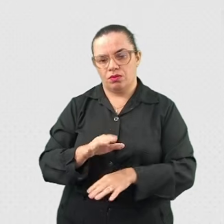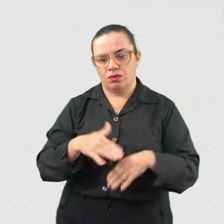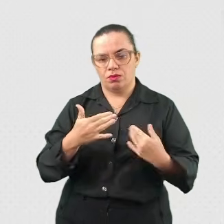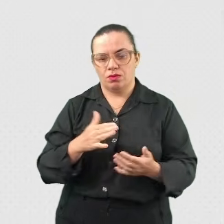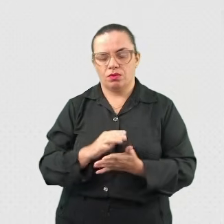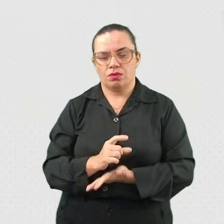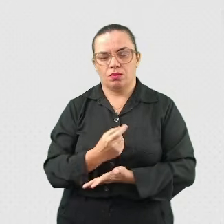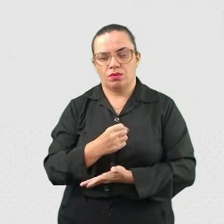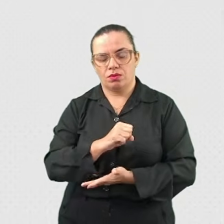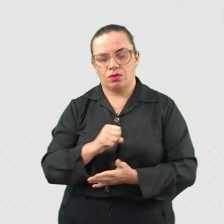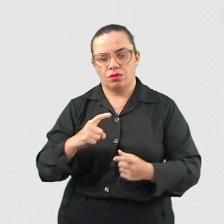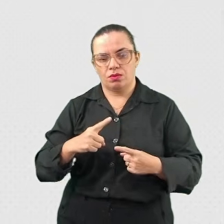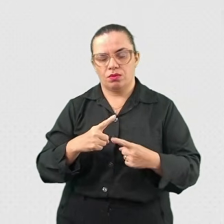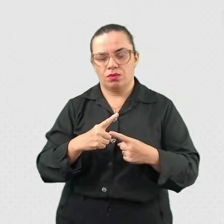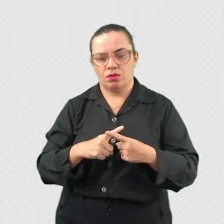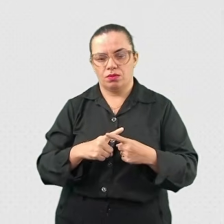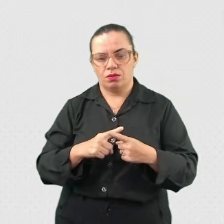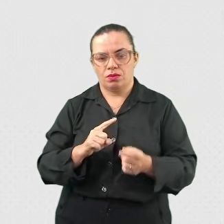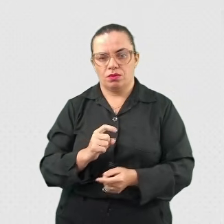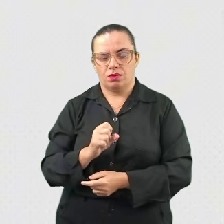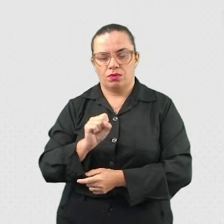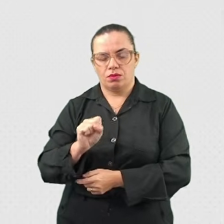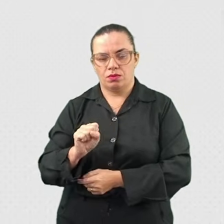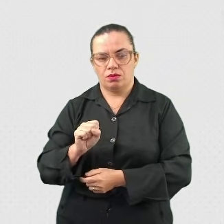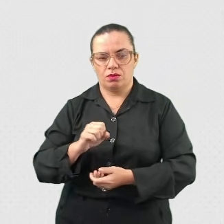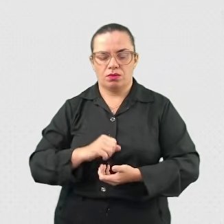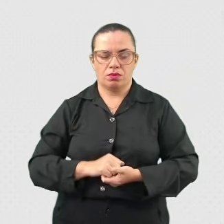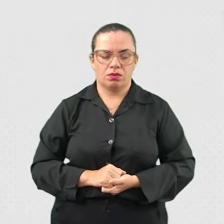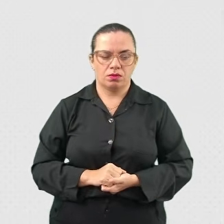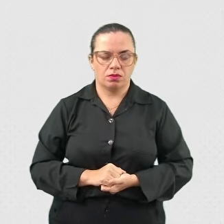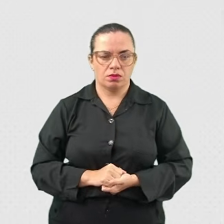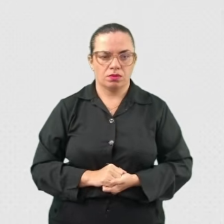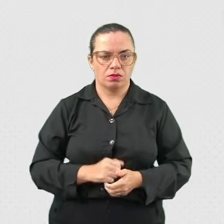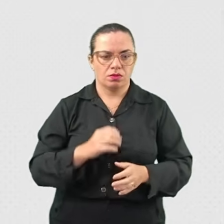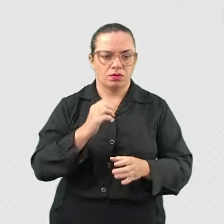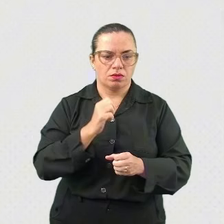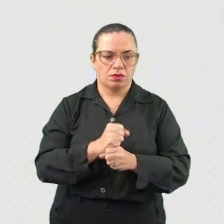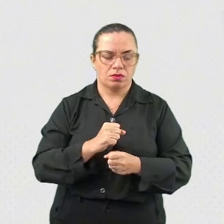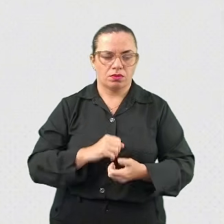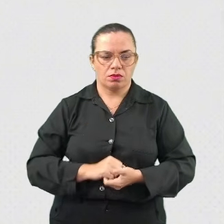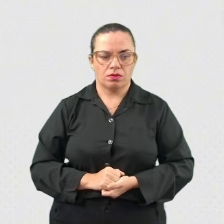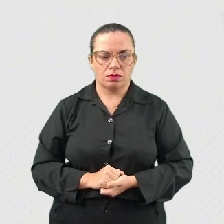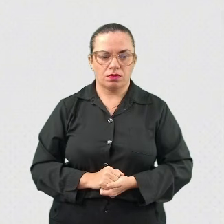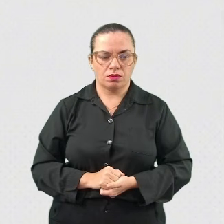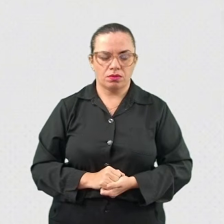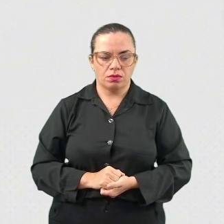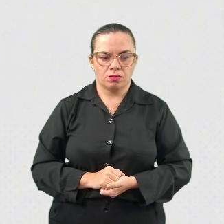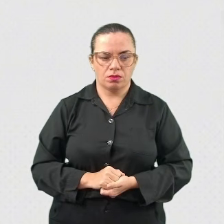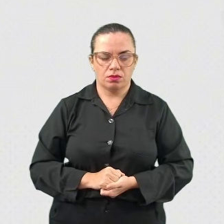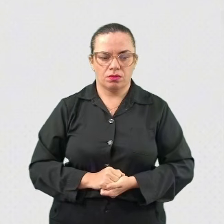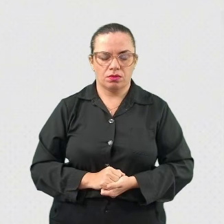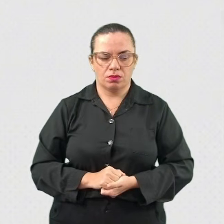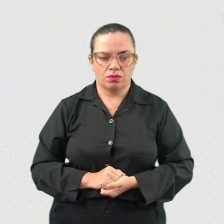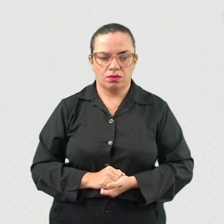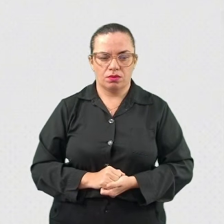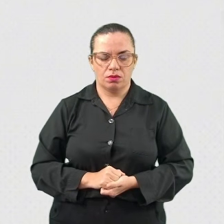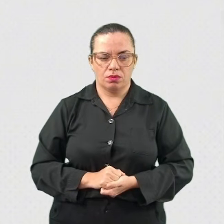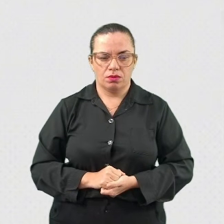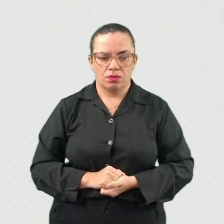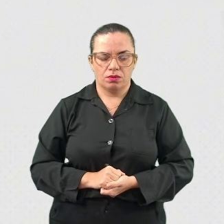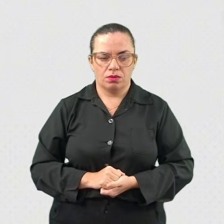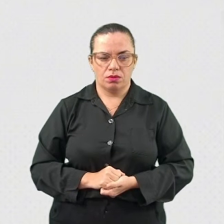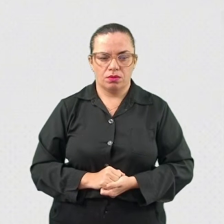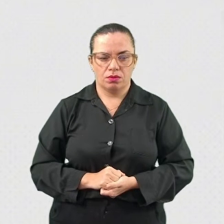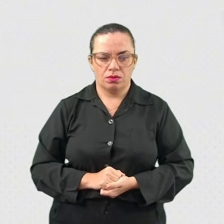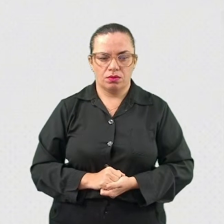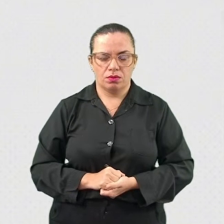18 vezes 8. 64, fica 4, vão 6. 1 vezes 8,